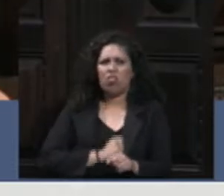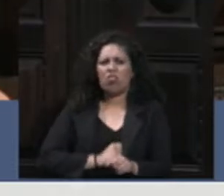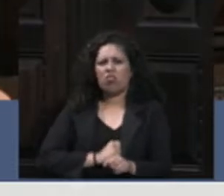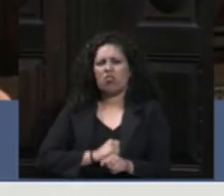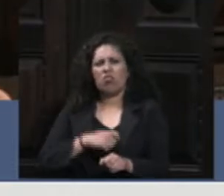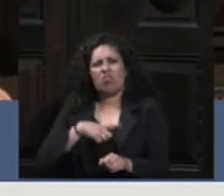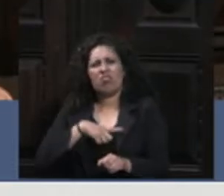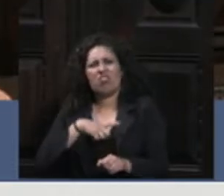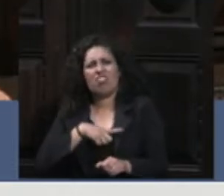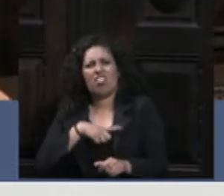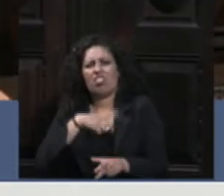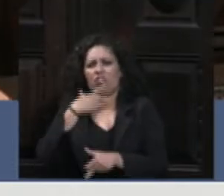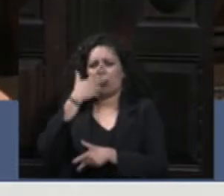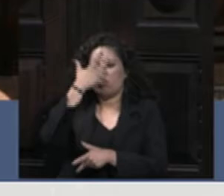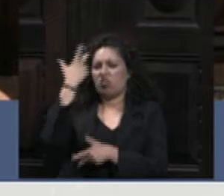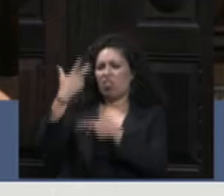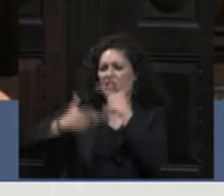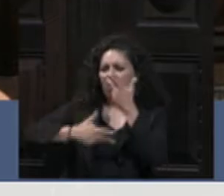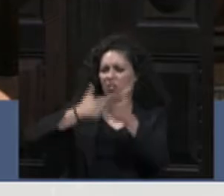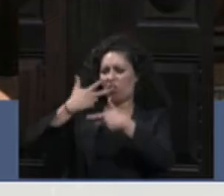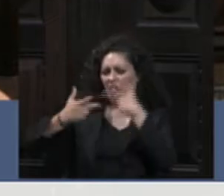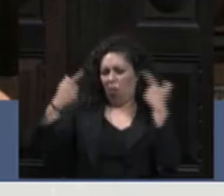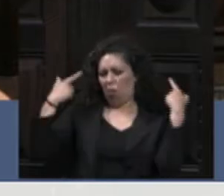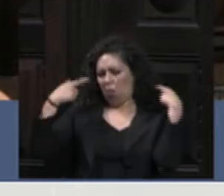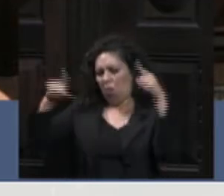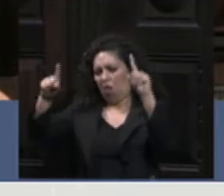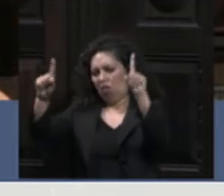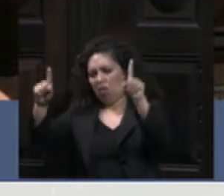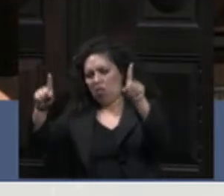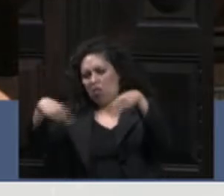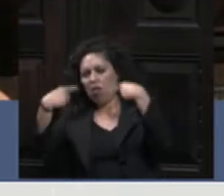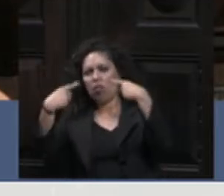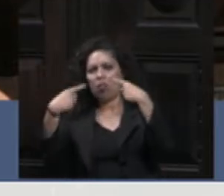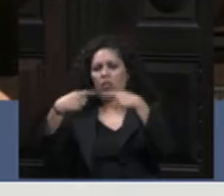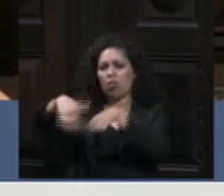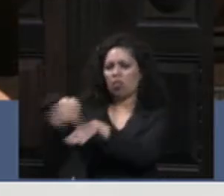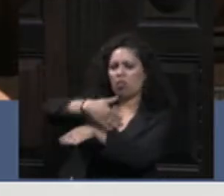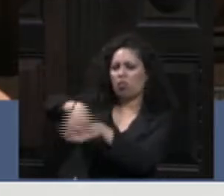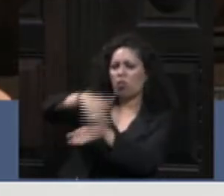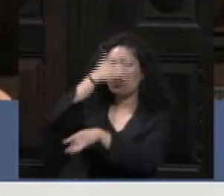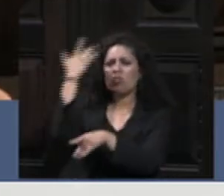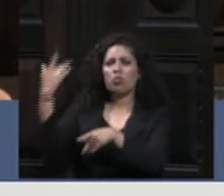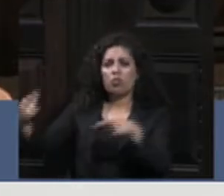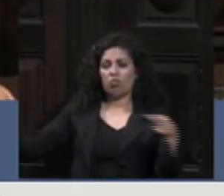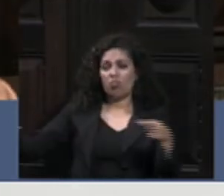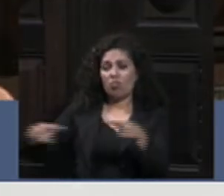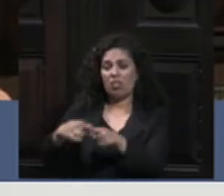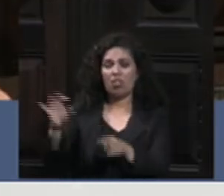ainda é destilado nas campanhas,